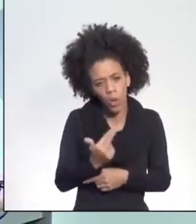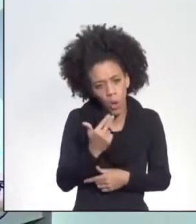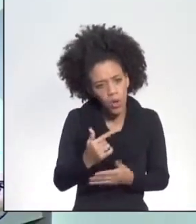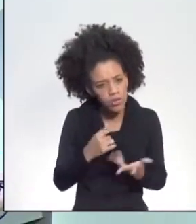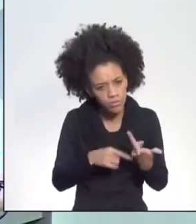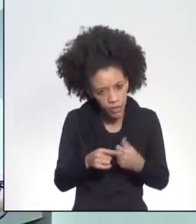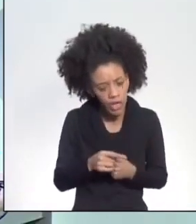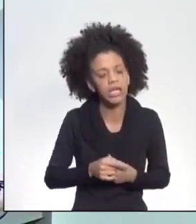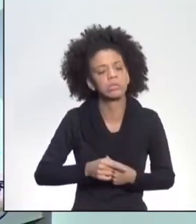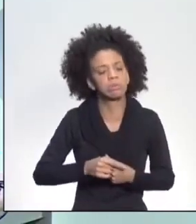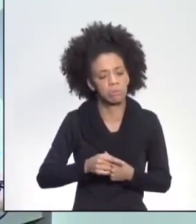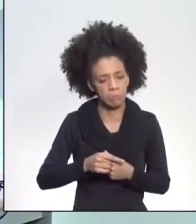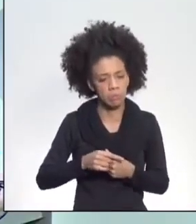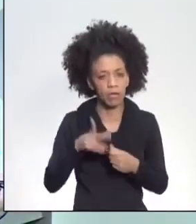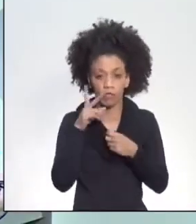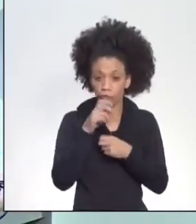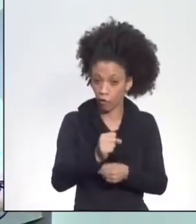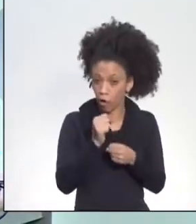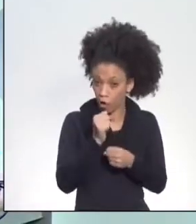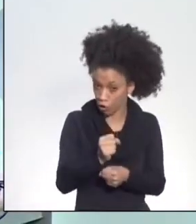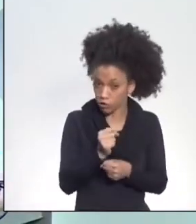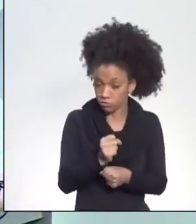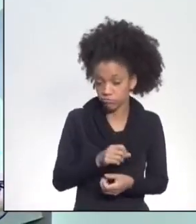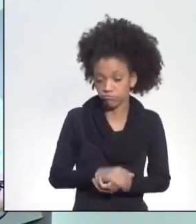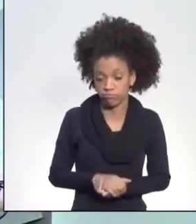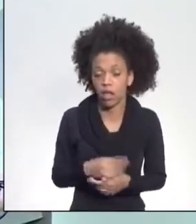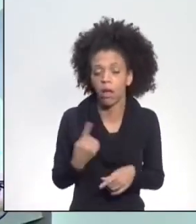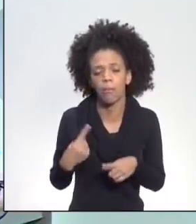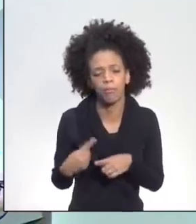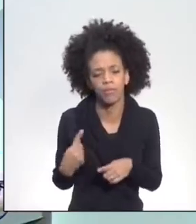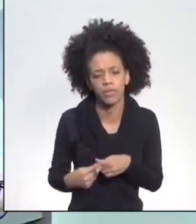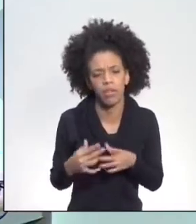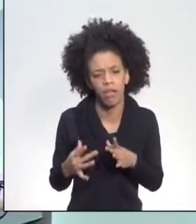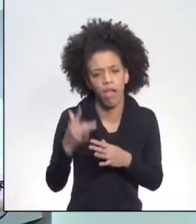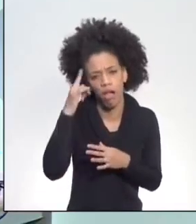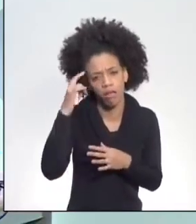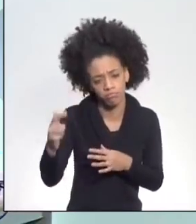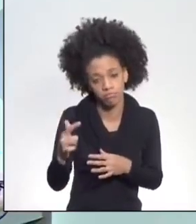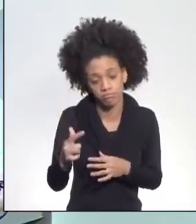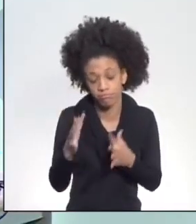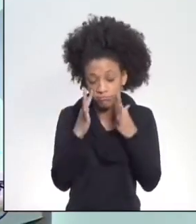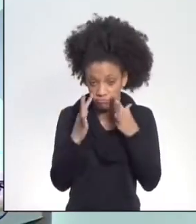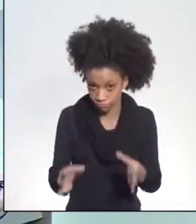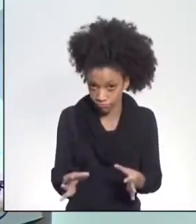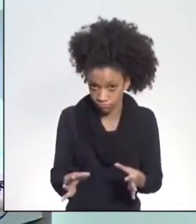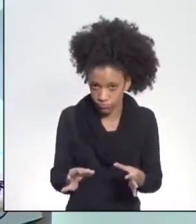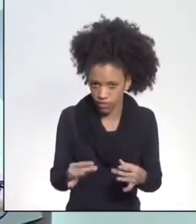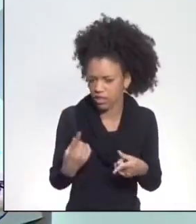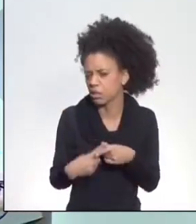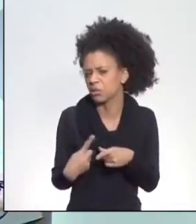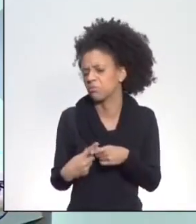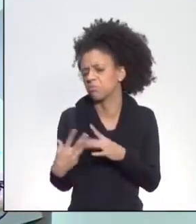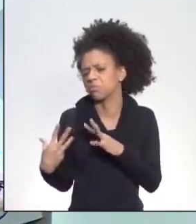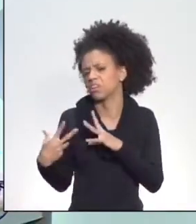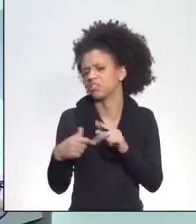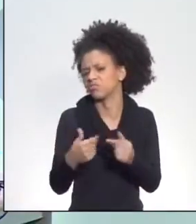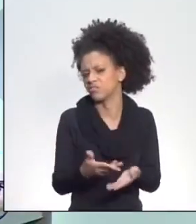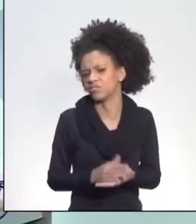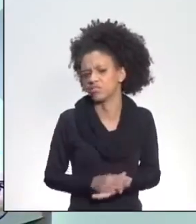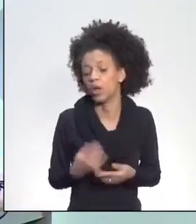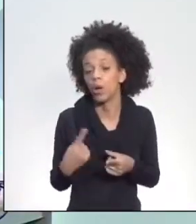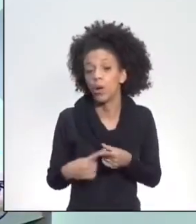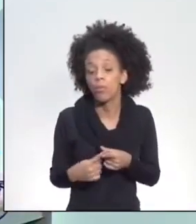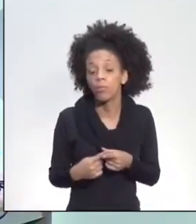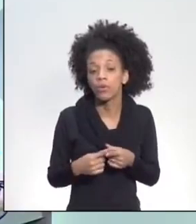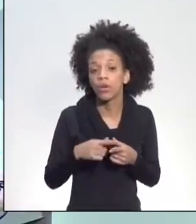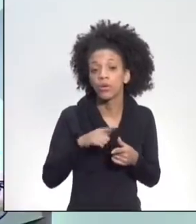cores, né, bem colorido, e cores assim muito vivas, muito fortes. Por quê? A ideia é chamar a atenção. E por que tudo isso, gente? O grafite ele